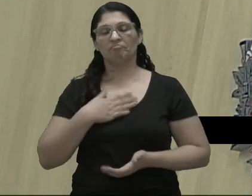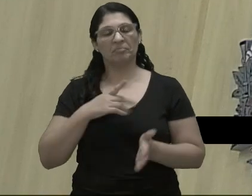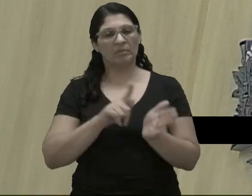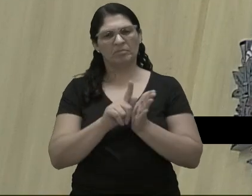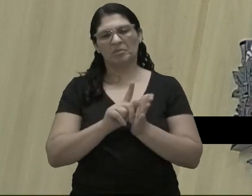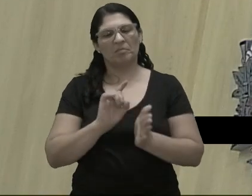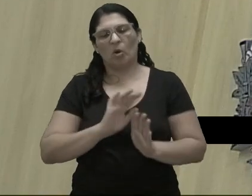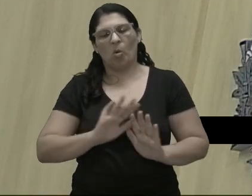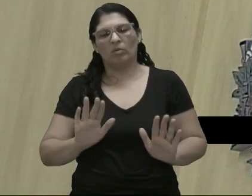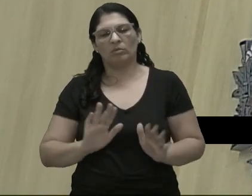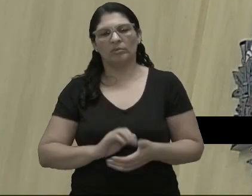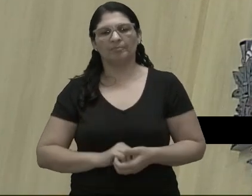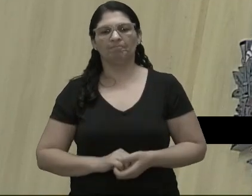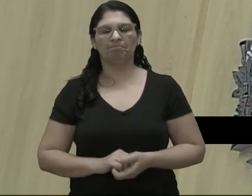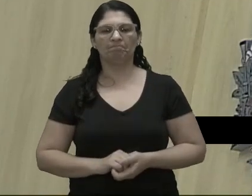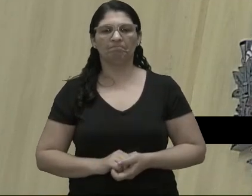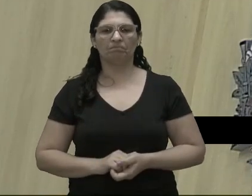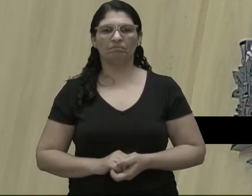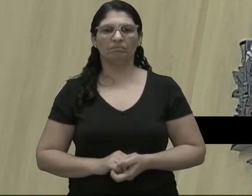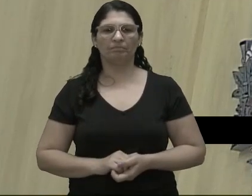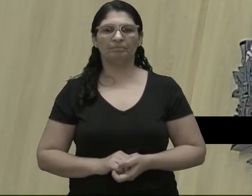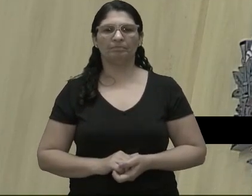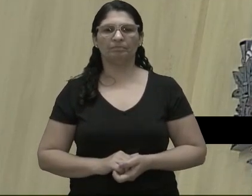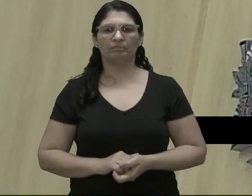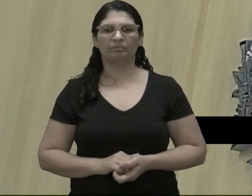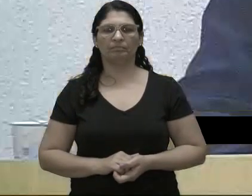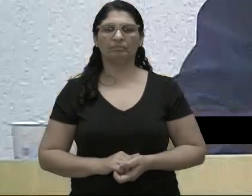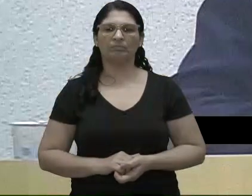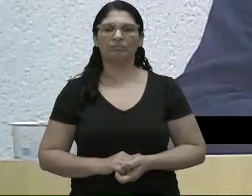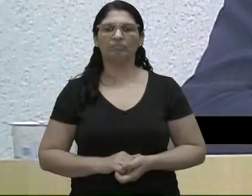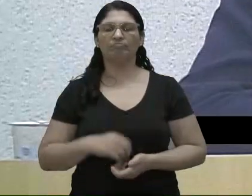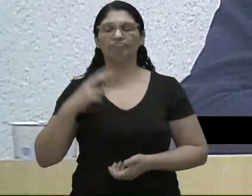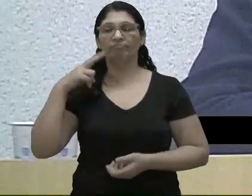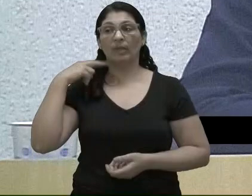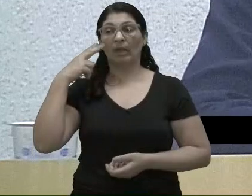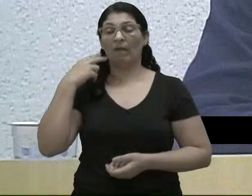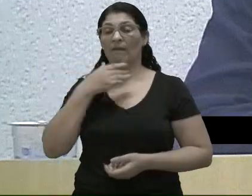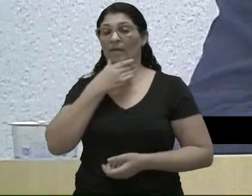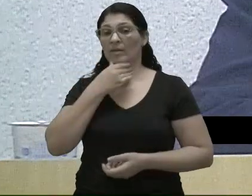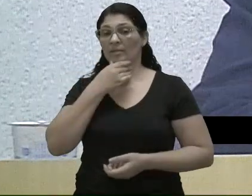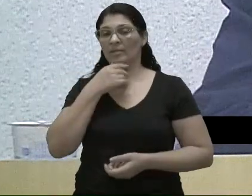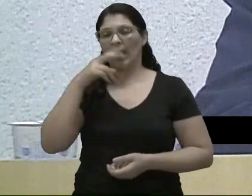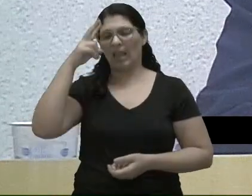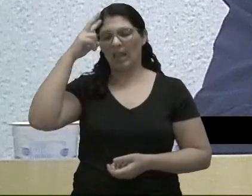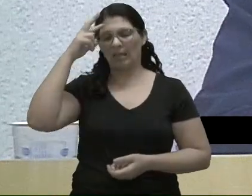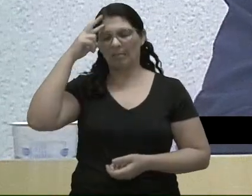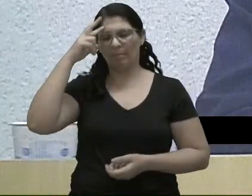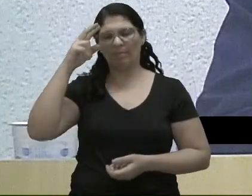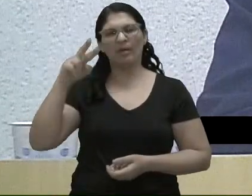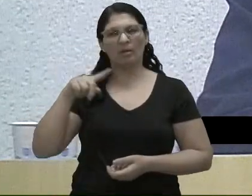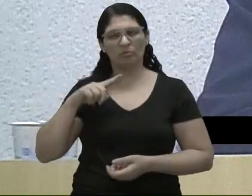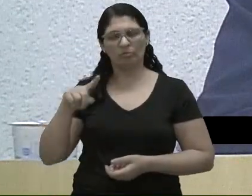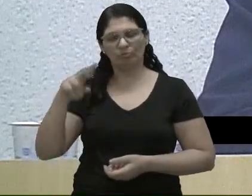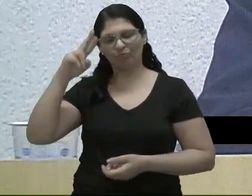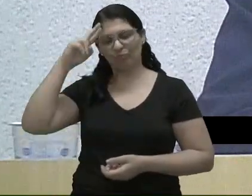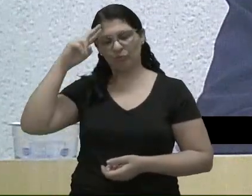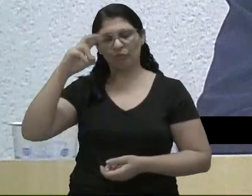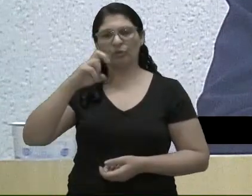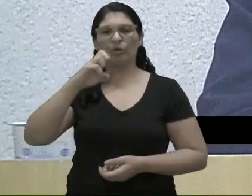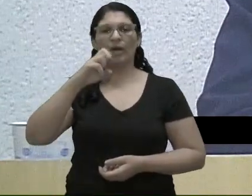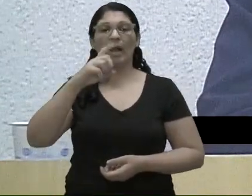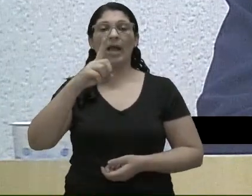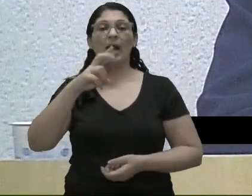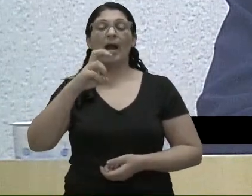minhas considerações. Bom, vereador Serginho, Só lembrando que o senhor Éder